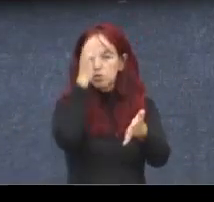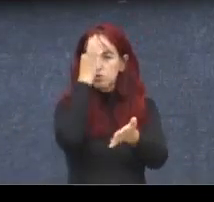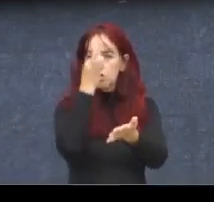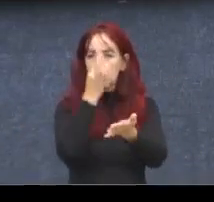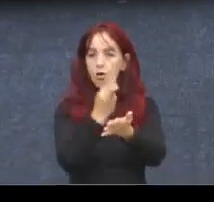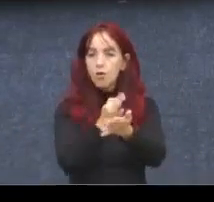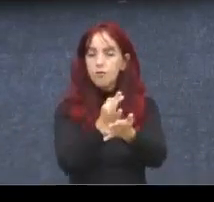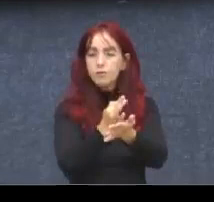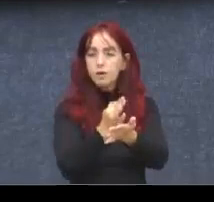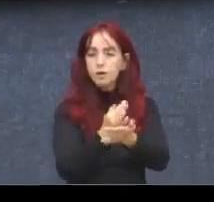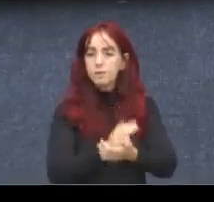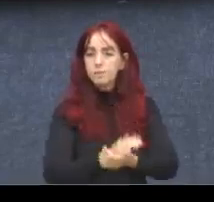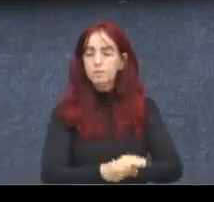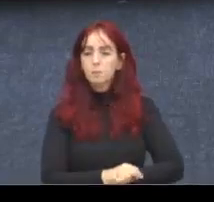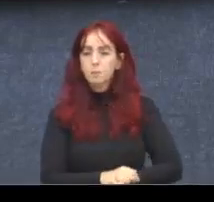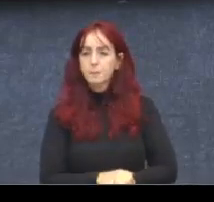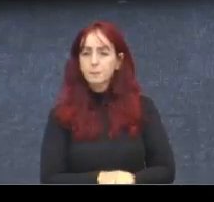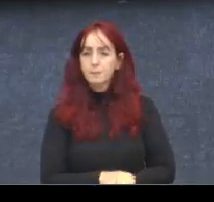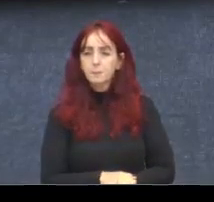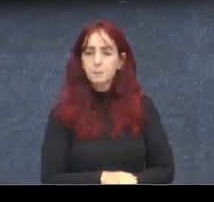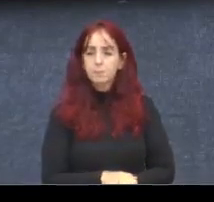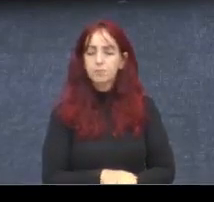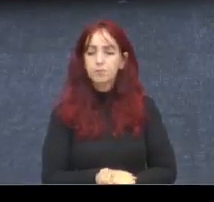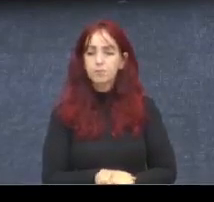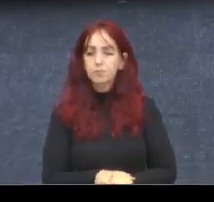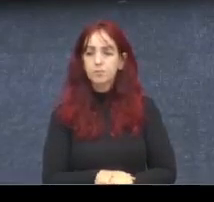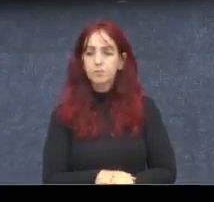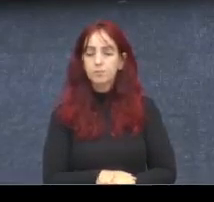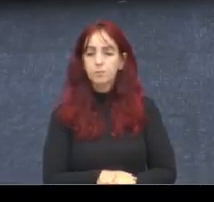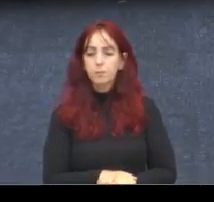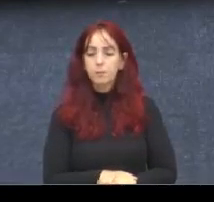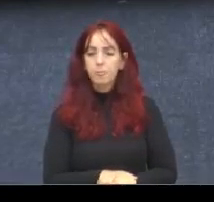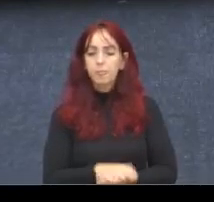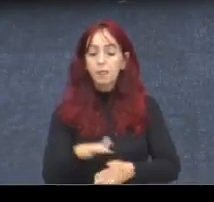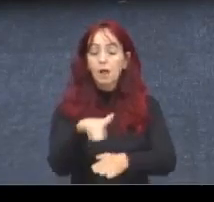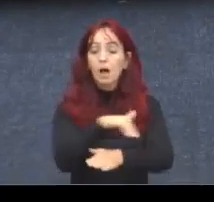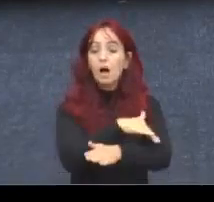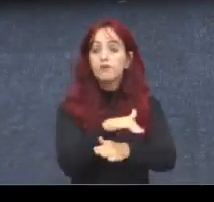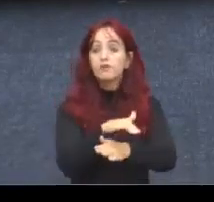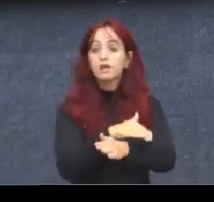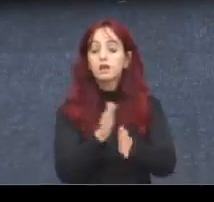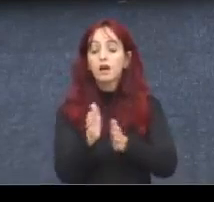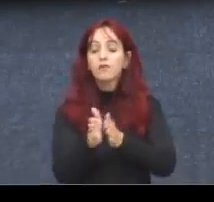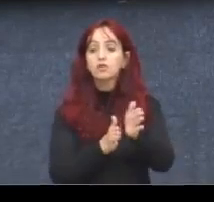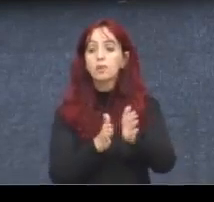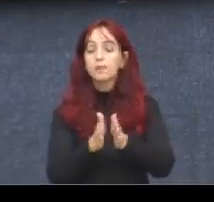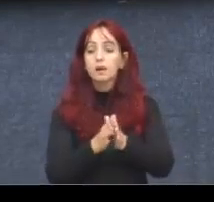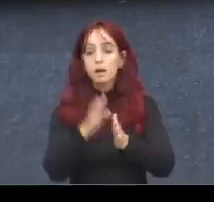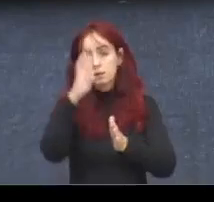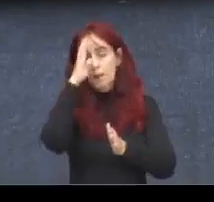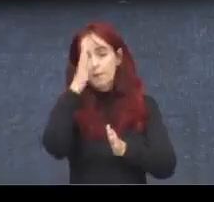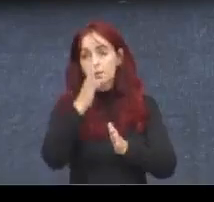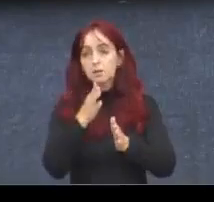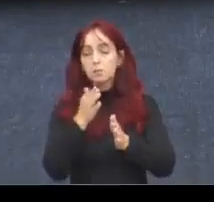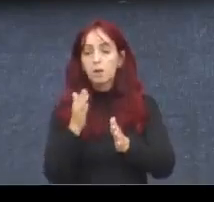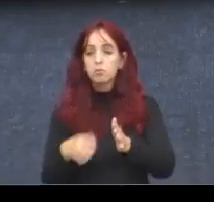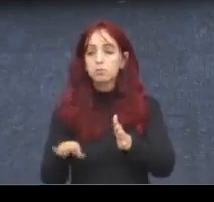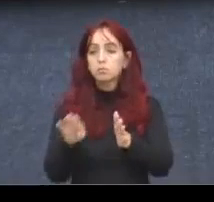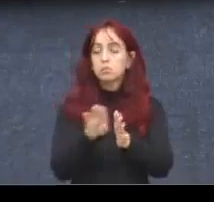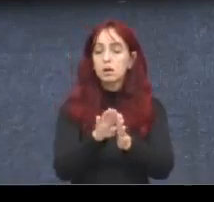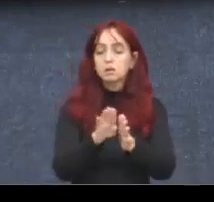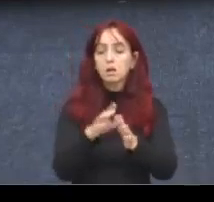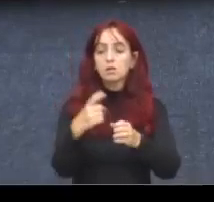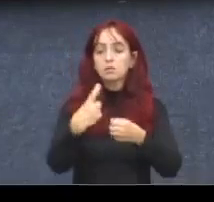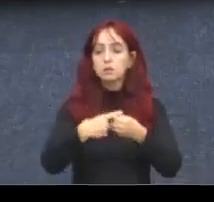gente. Achavam-se repletas a Avenida Afonso Pena, principal artéria da cidade, e todas as ruas que com ela se cruzam